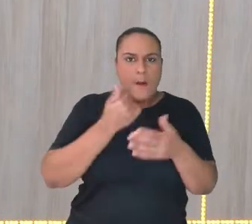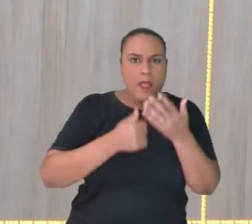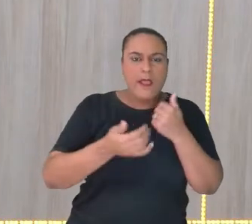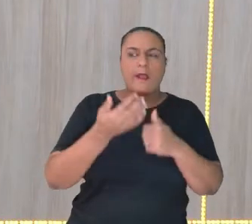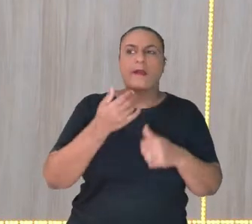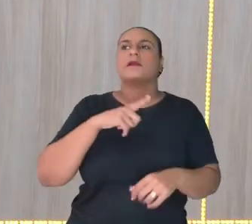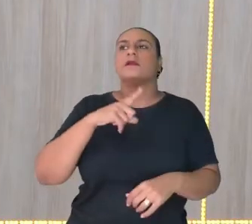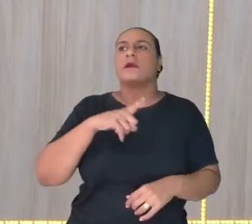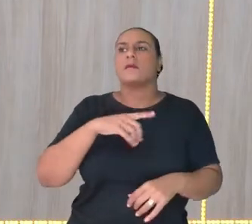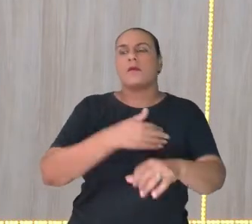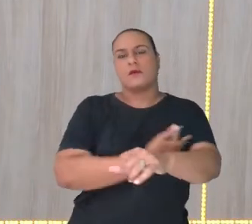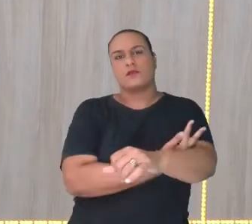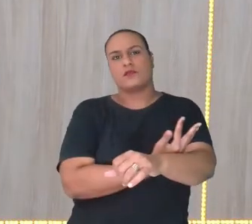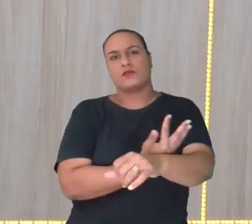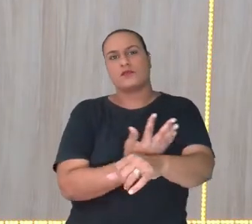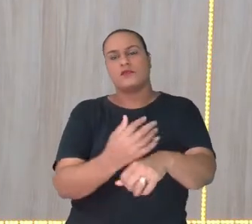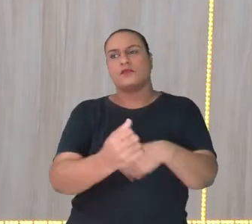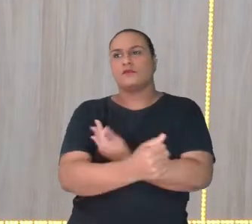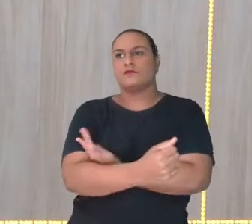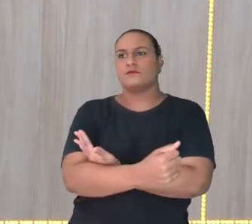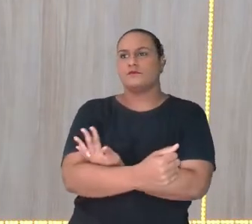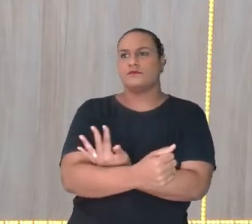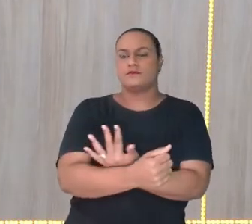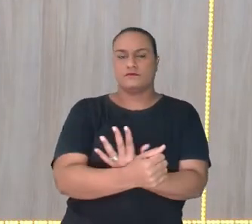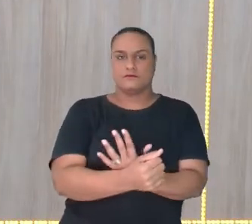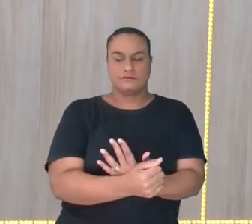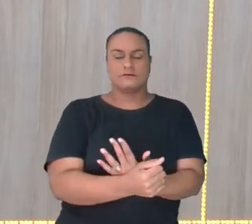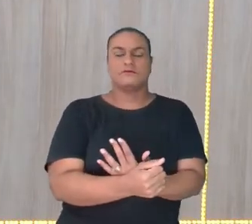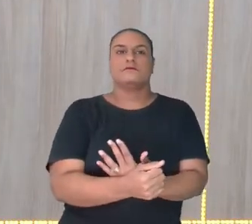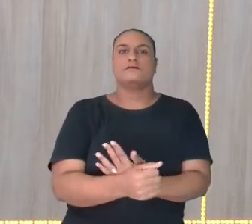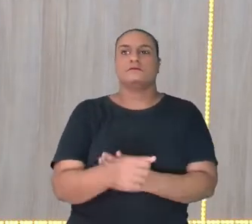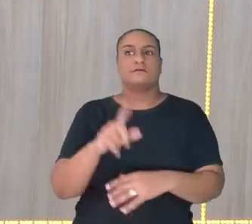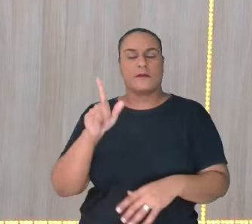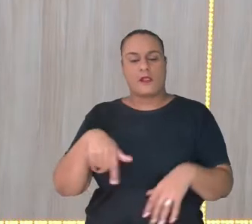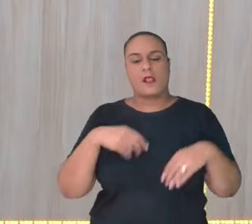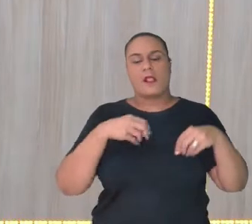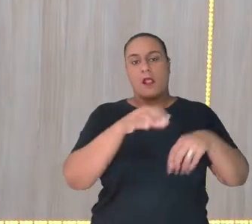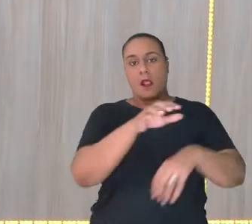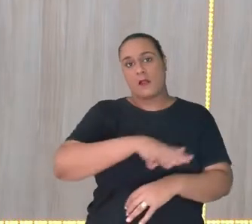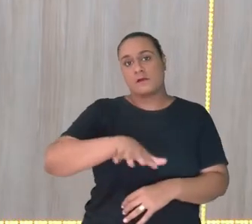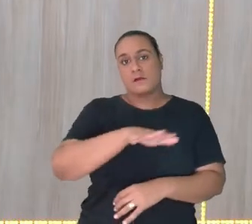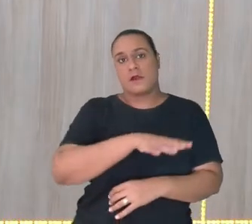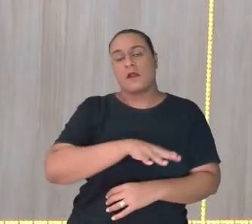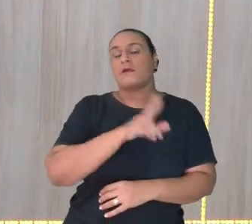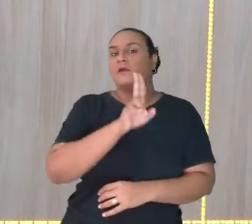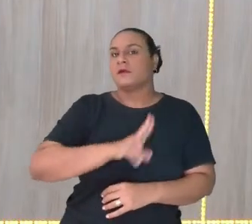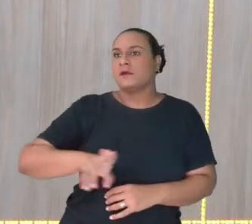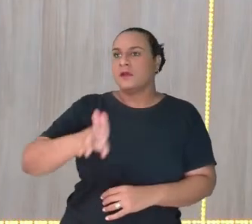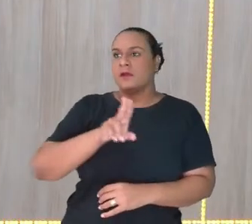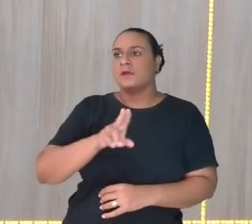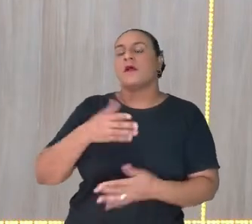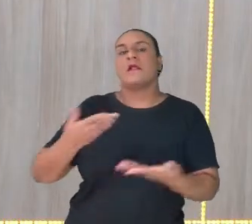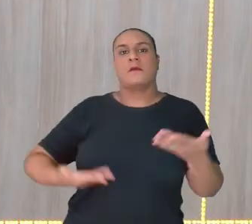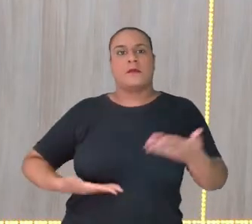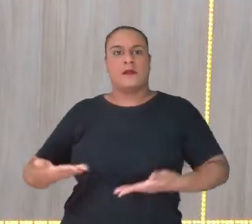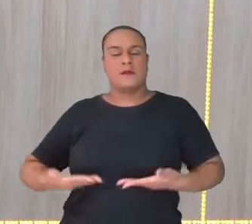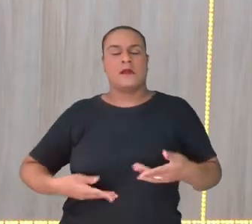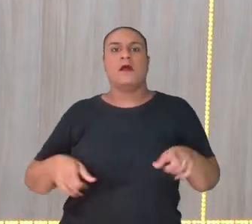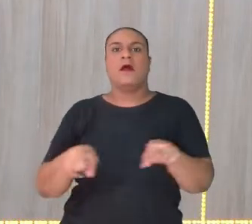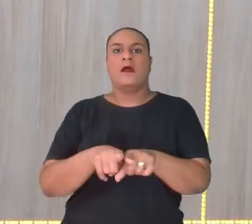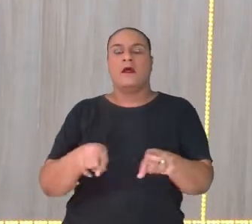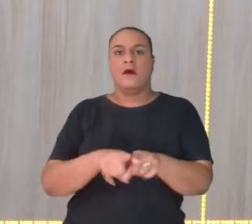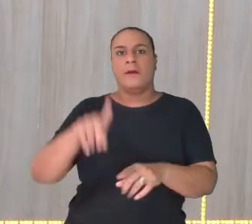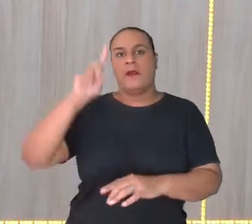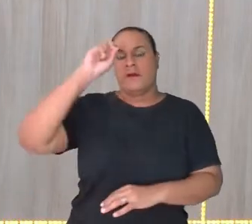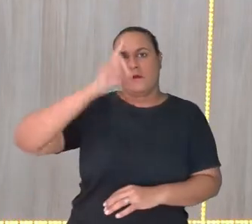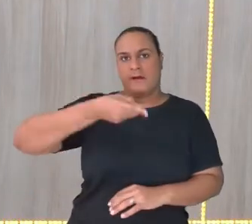existiam os pomares, né, os bosques. Então era terra que era utilizada tanto pelos servos como pelos